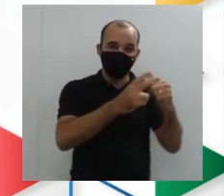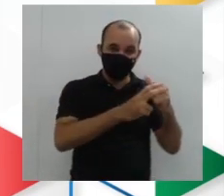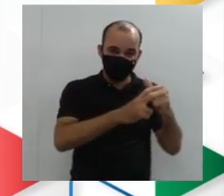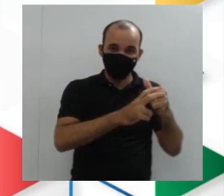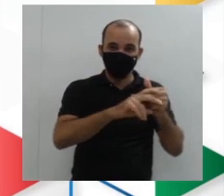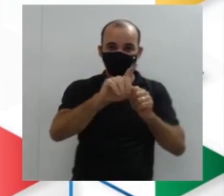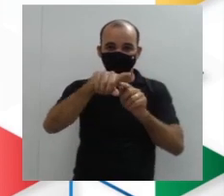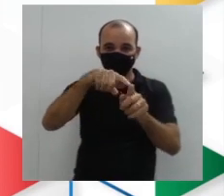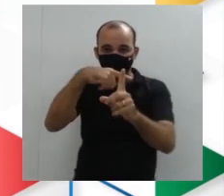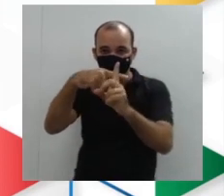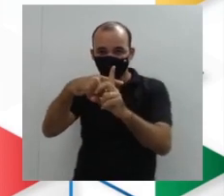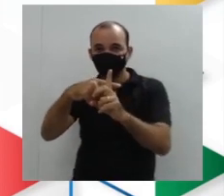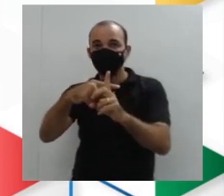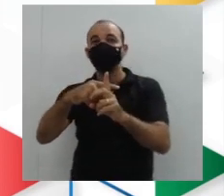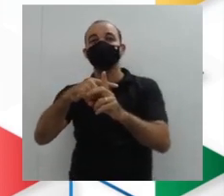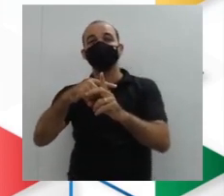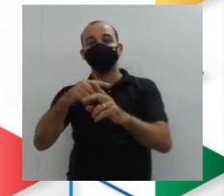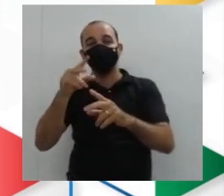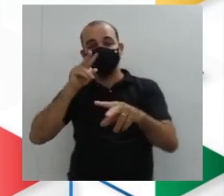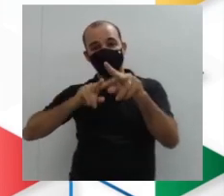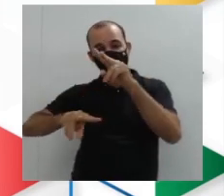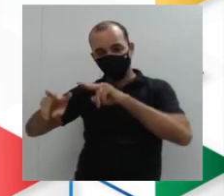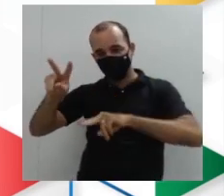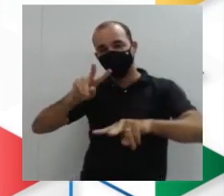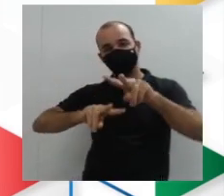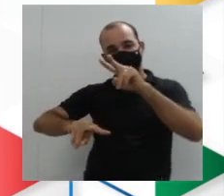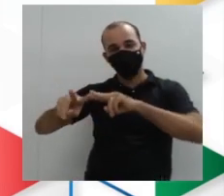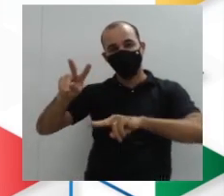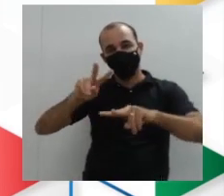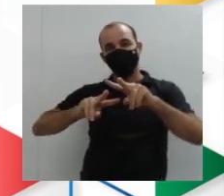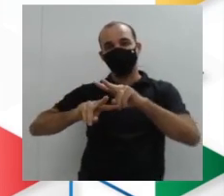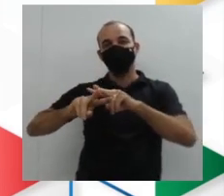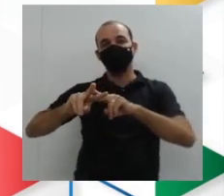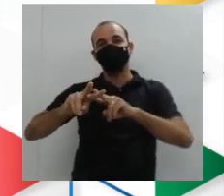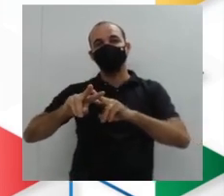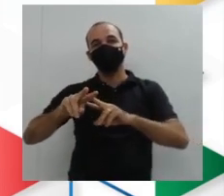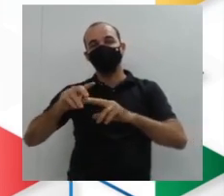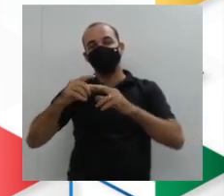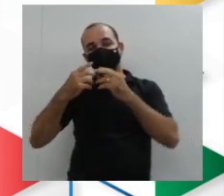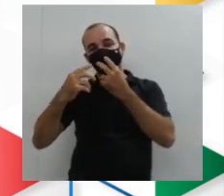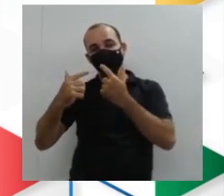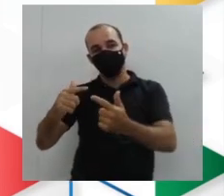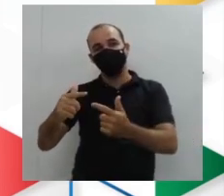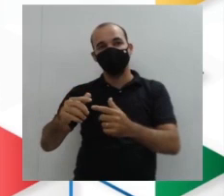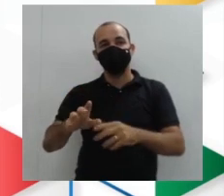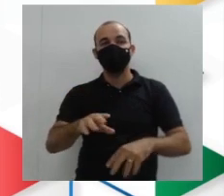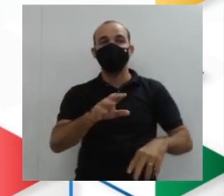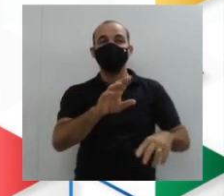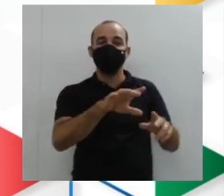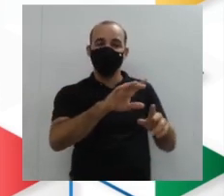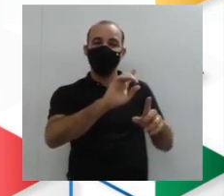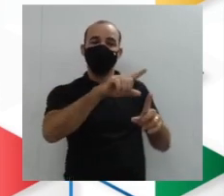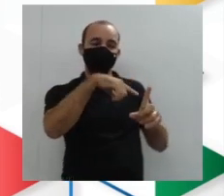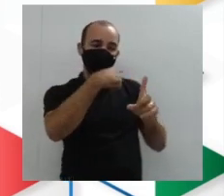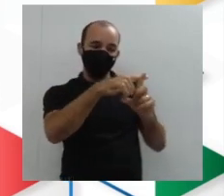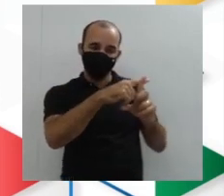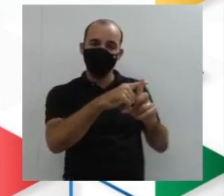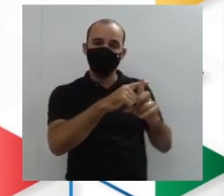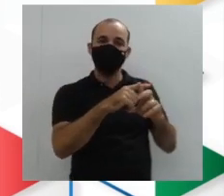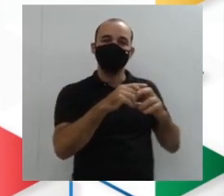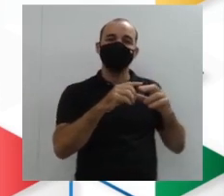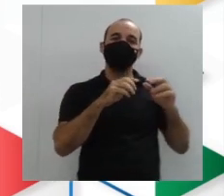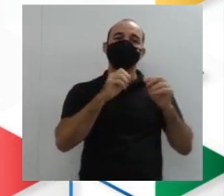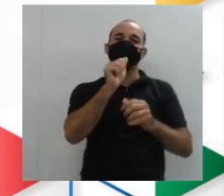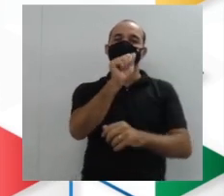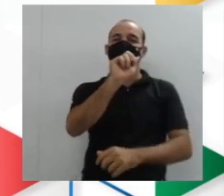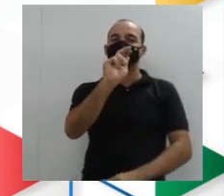isso, a linguagem verbal e visual? Justamente quando nós juntamos o elemento verbal e o elemento não